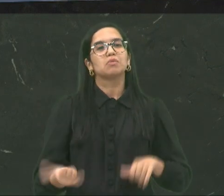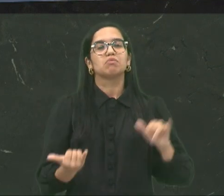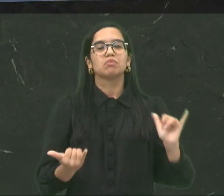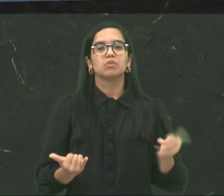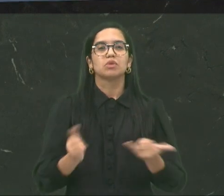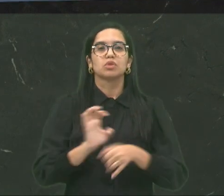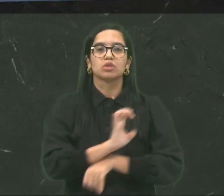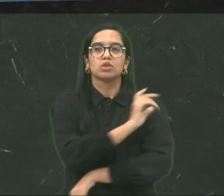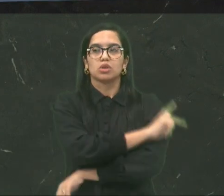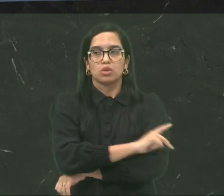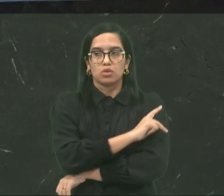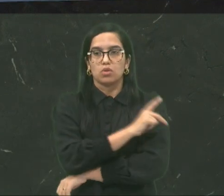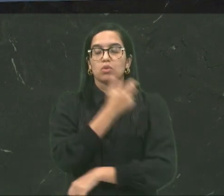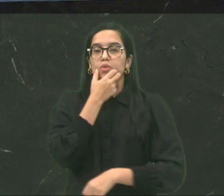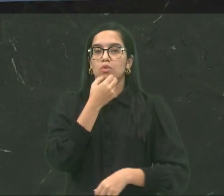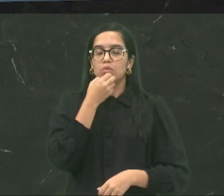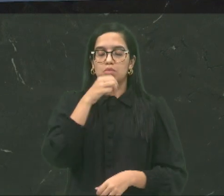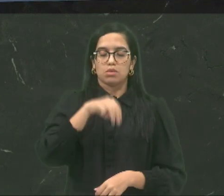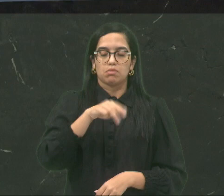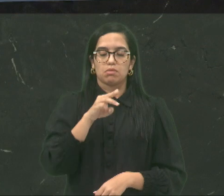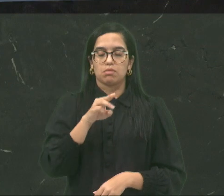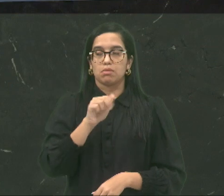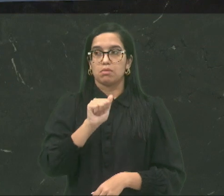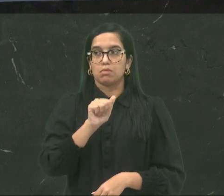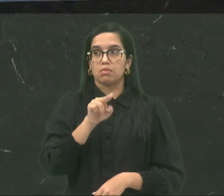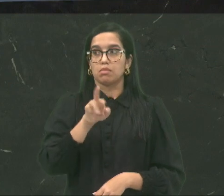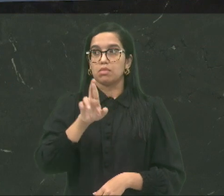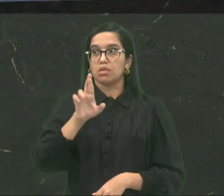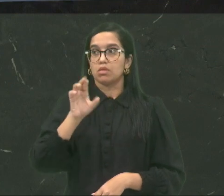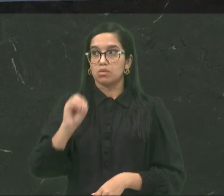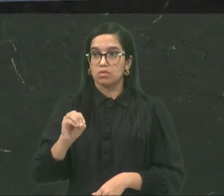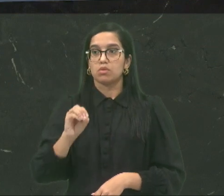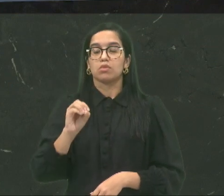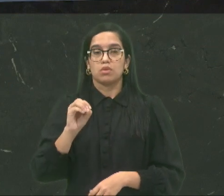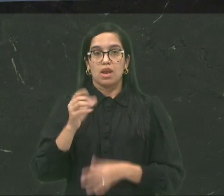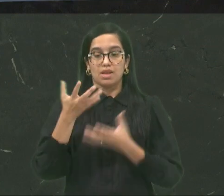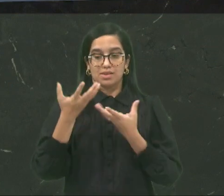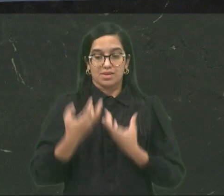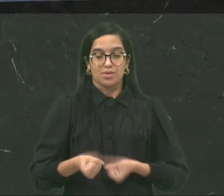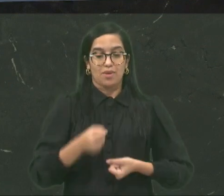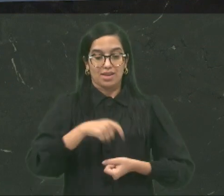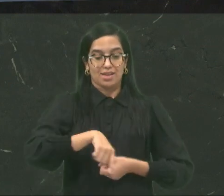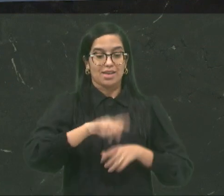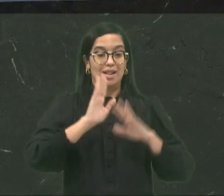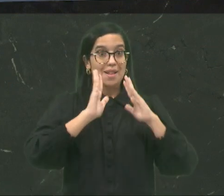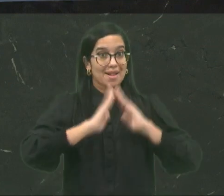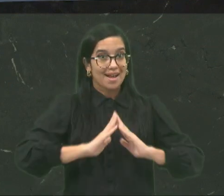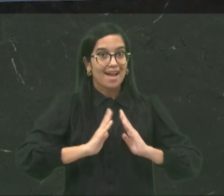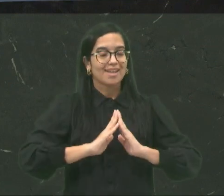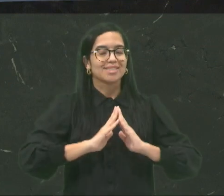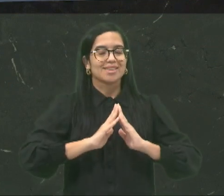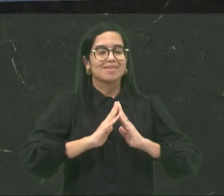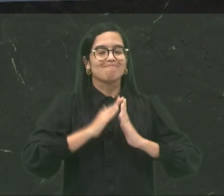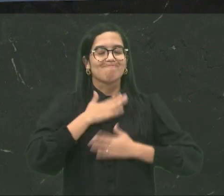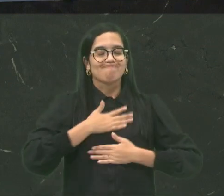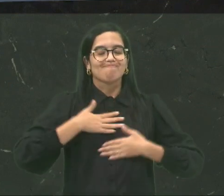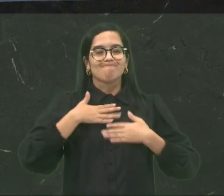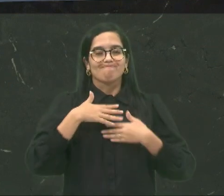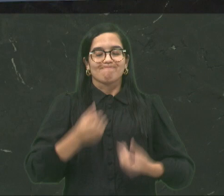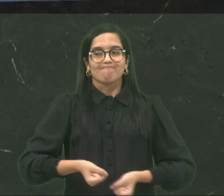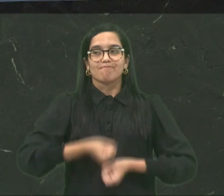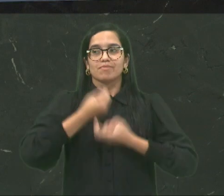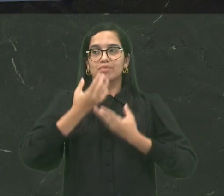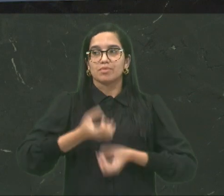Mário Lúcio não apenas abraçou o Piauí como seu lar, mas também como um lugar que o inspira em todos os